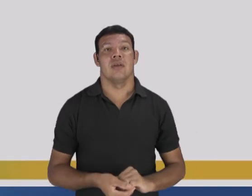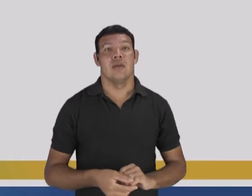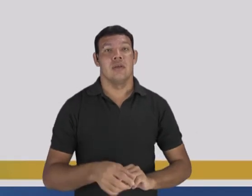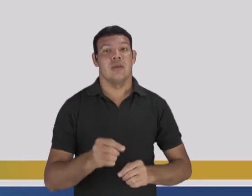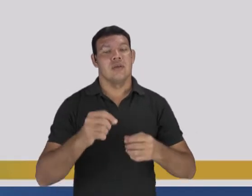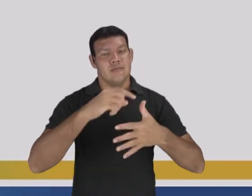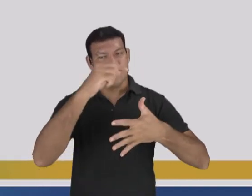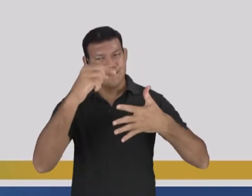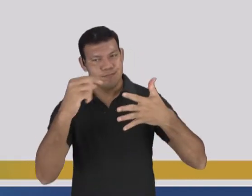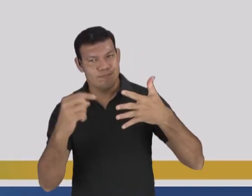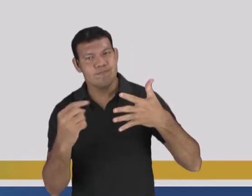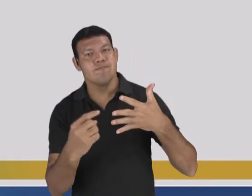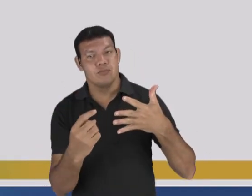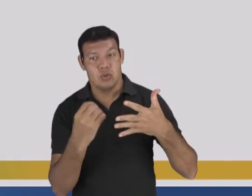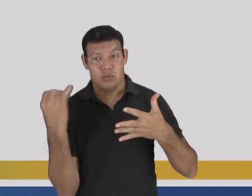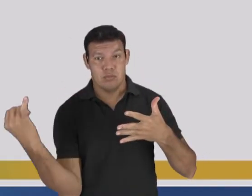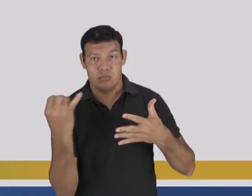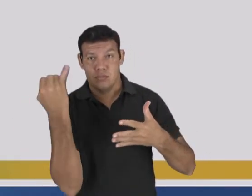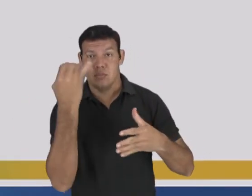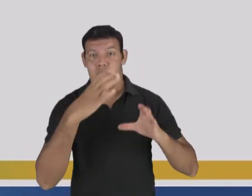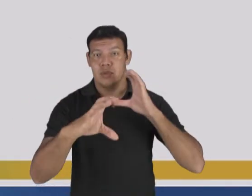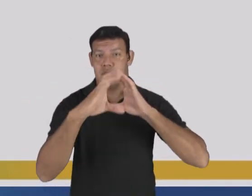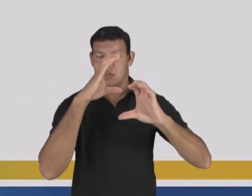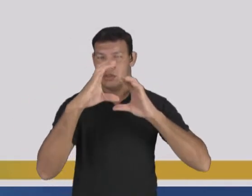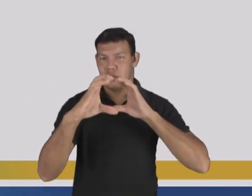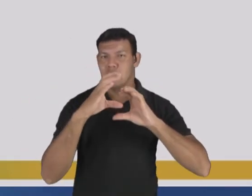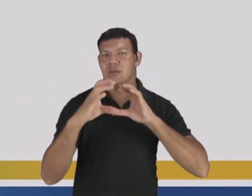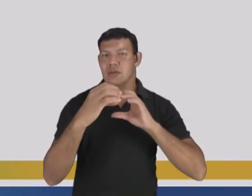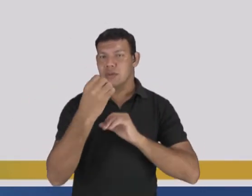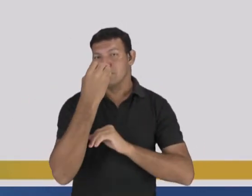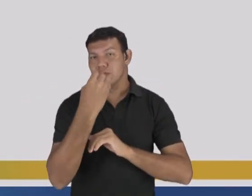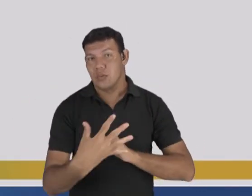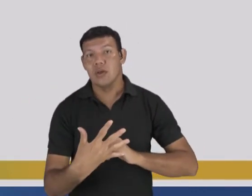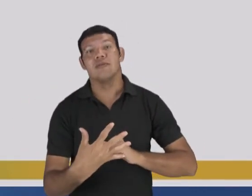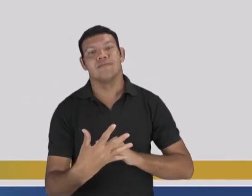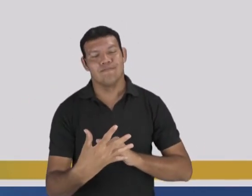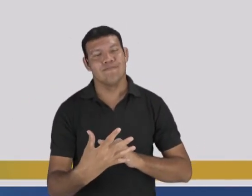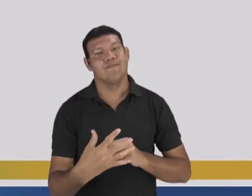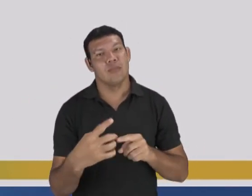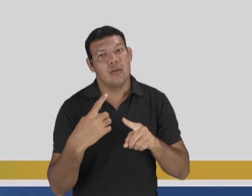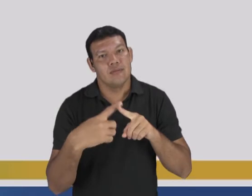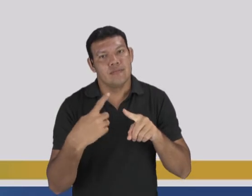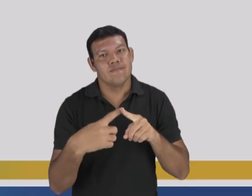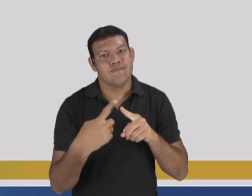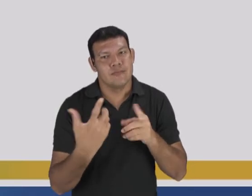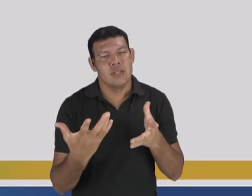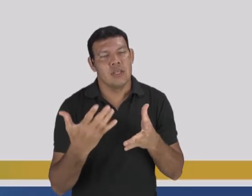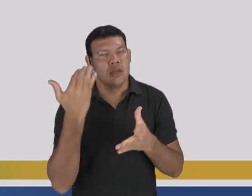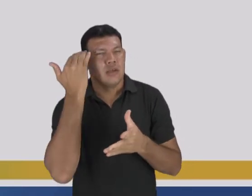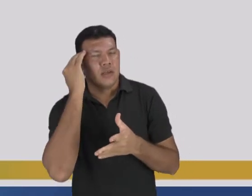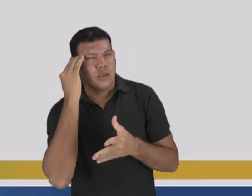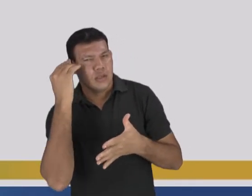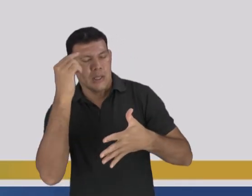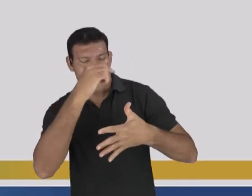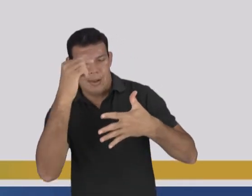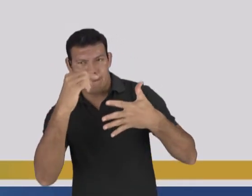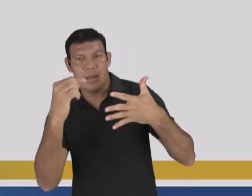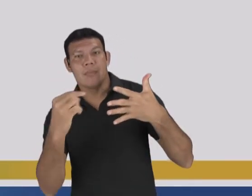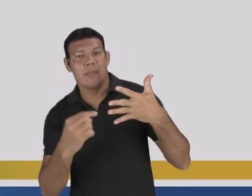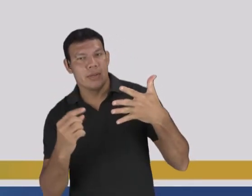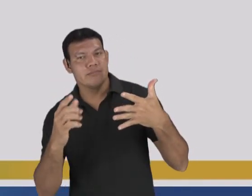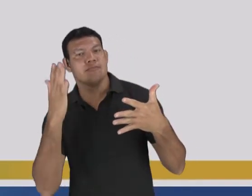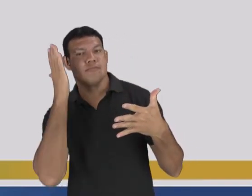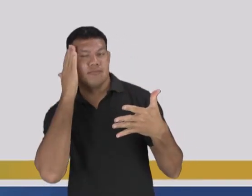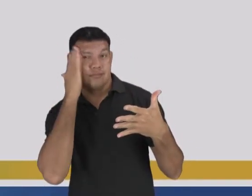são os elementos básicos da comunicação. Para você se comunicar, né, você tem que ter, no mínimo ali, alguns elementos, e principalmente